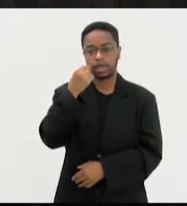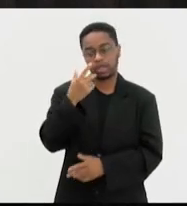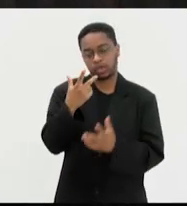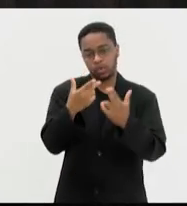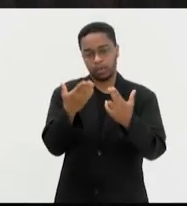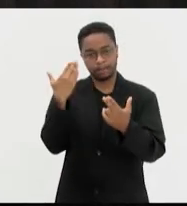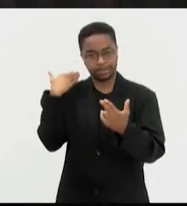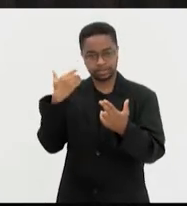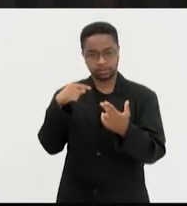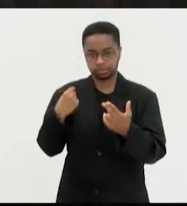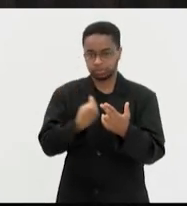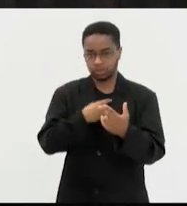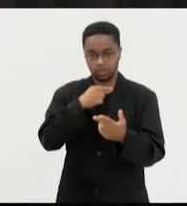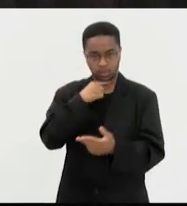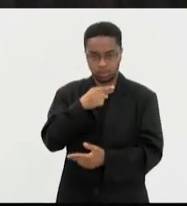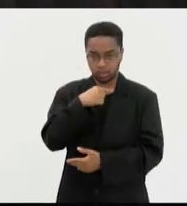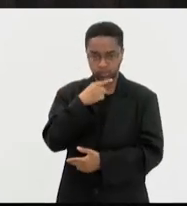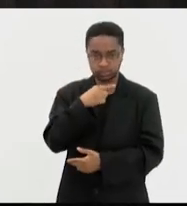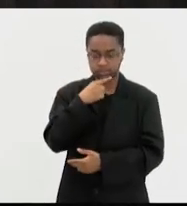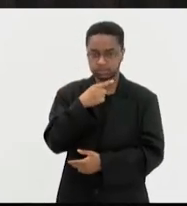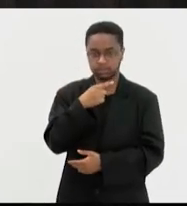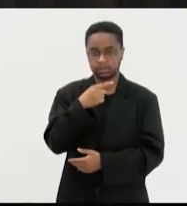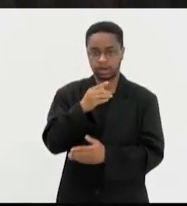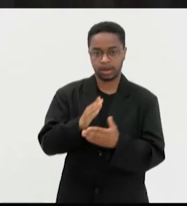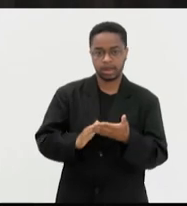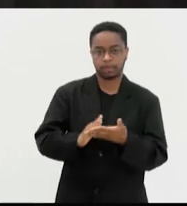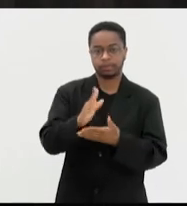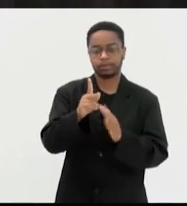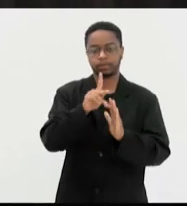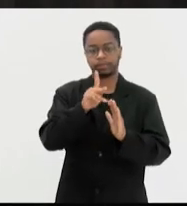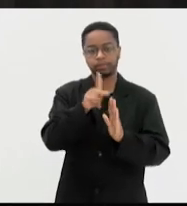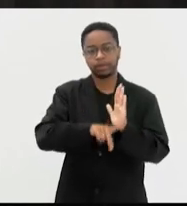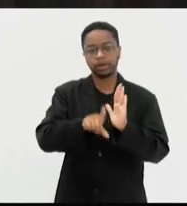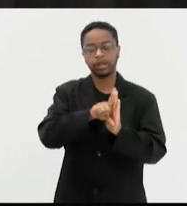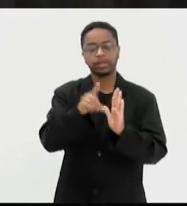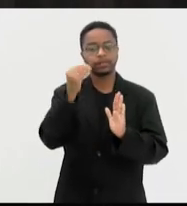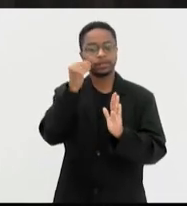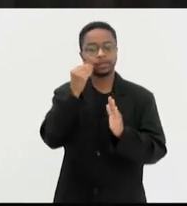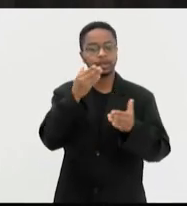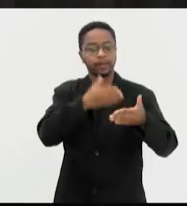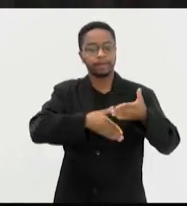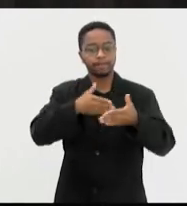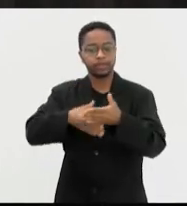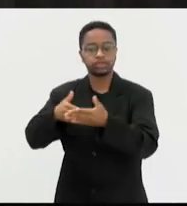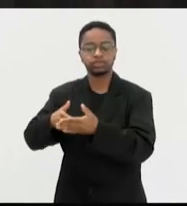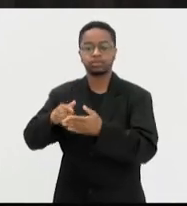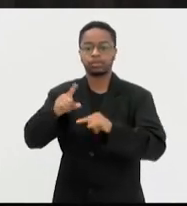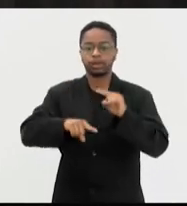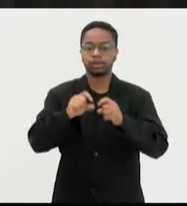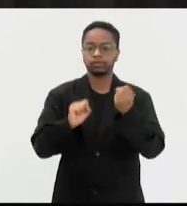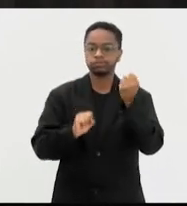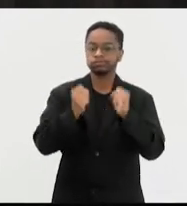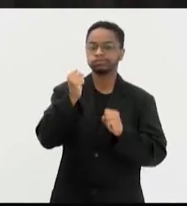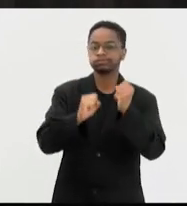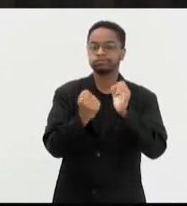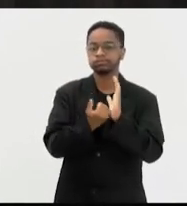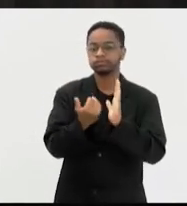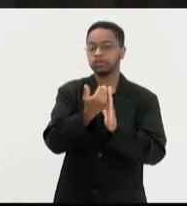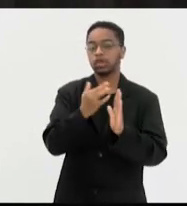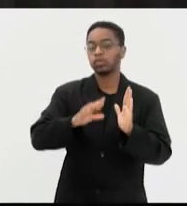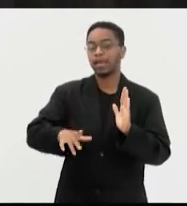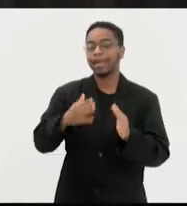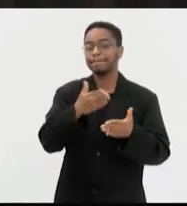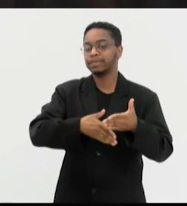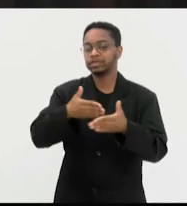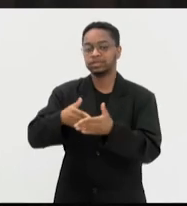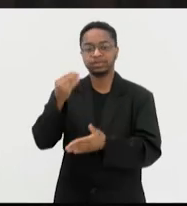passada não foi com não conseguiu aprovar o projeto para impedir os utas processados que não era impedir era evitar que